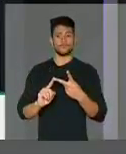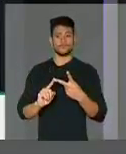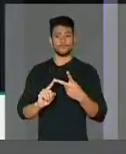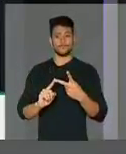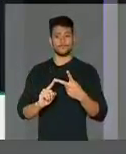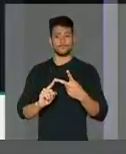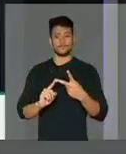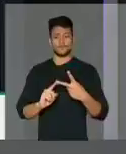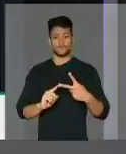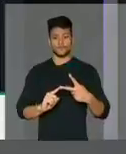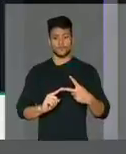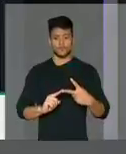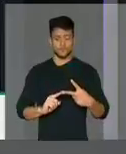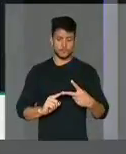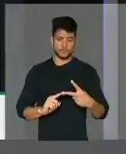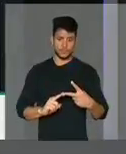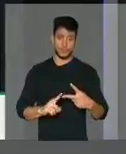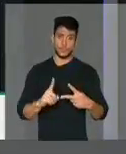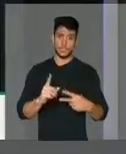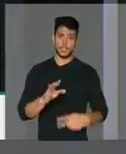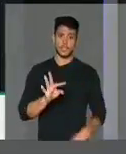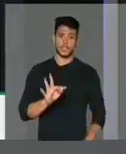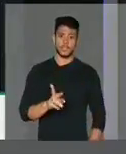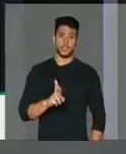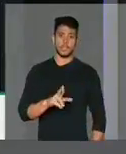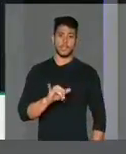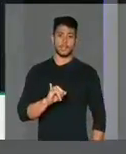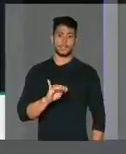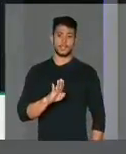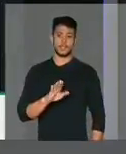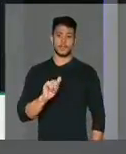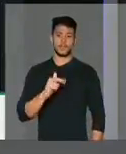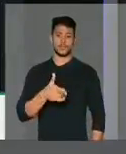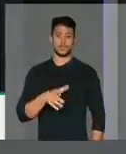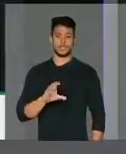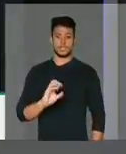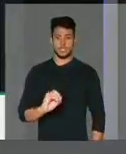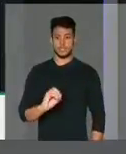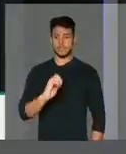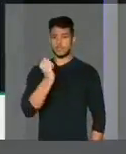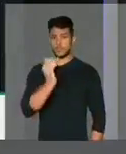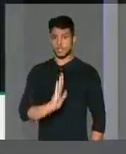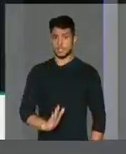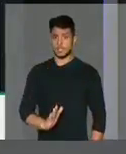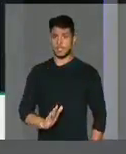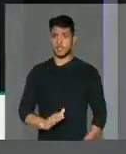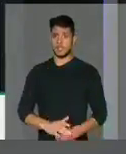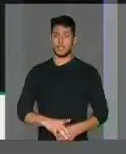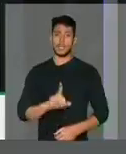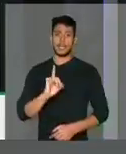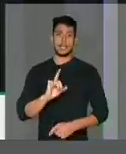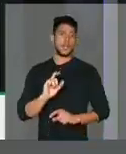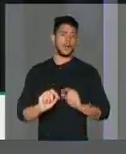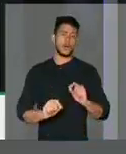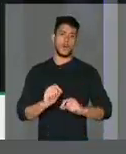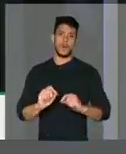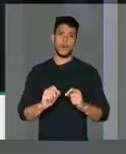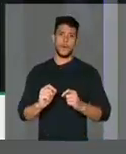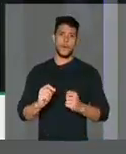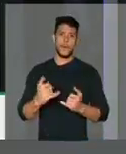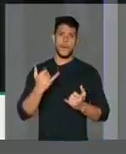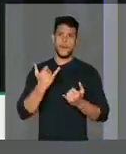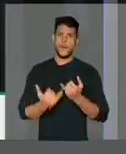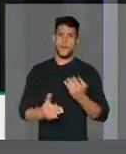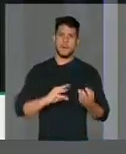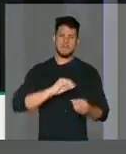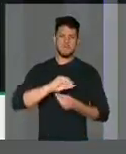brasileira é o do sistema tributário brasileiro, que é anarco-caótico, verdadeiro manicômio tributário. Do ponto de